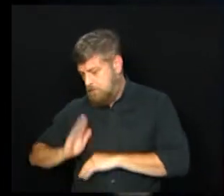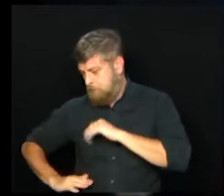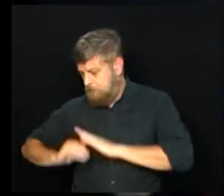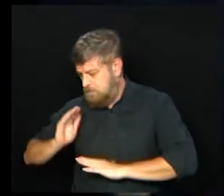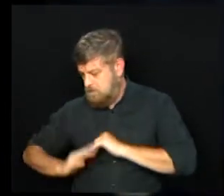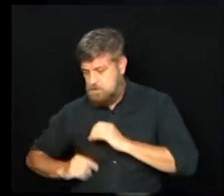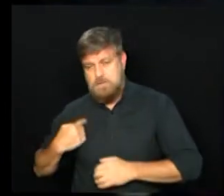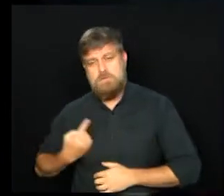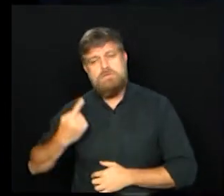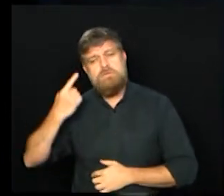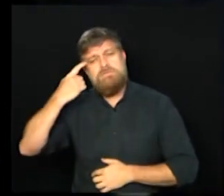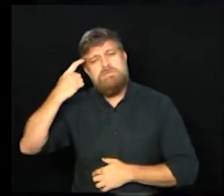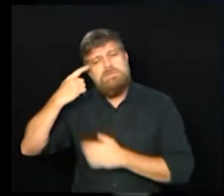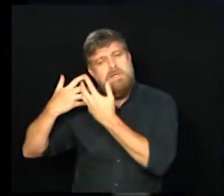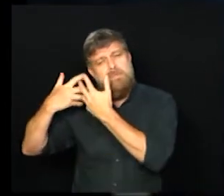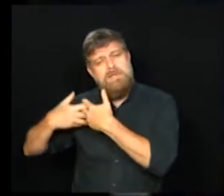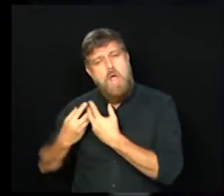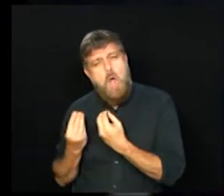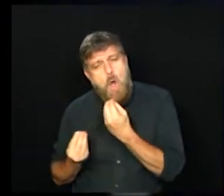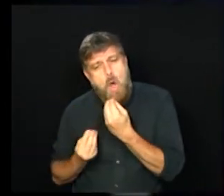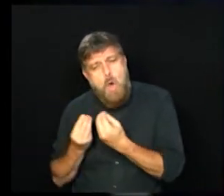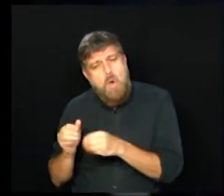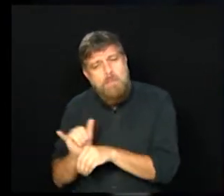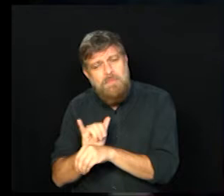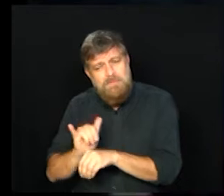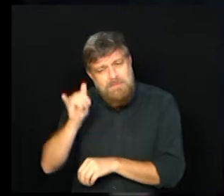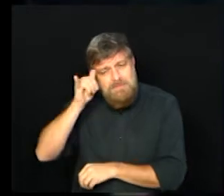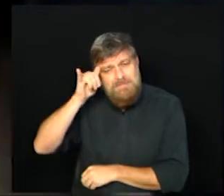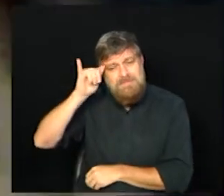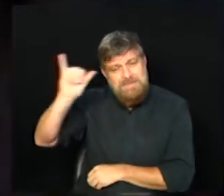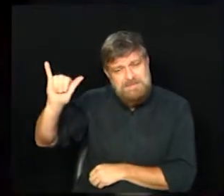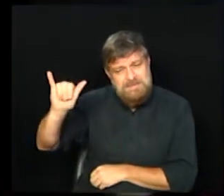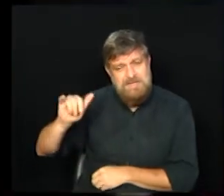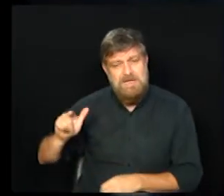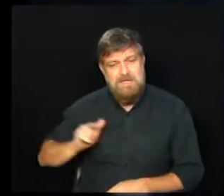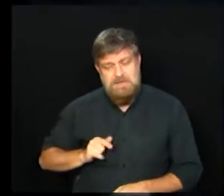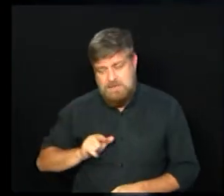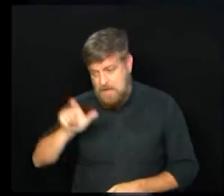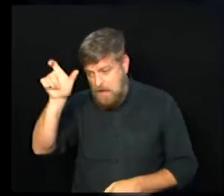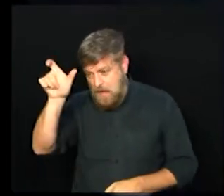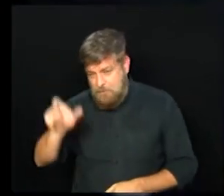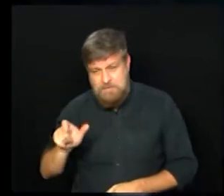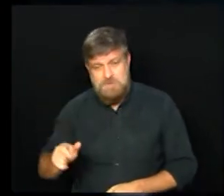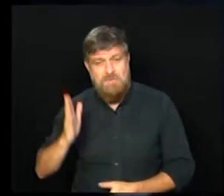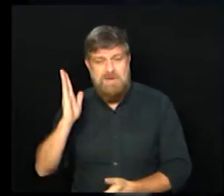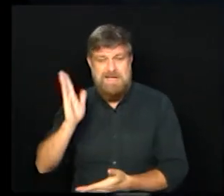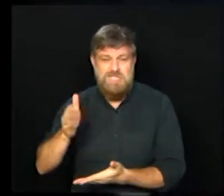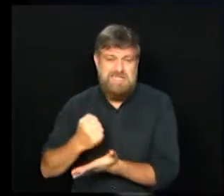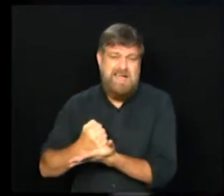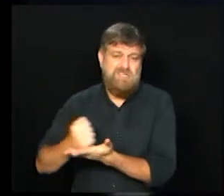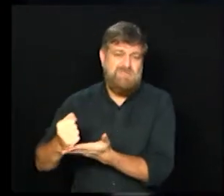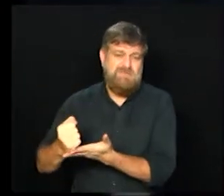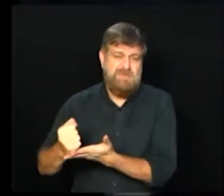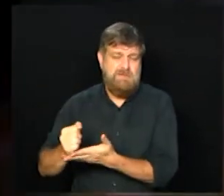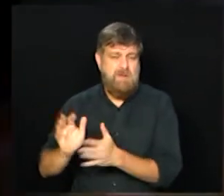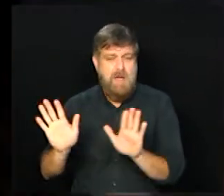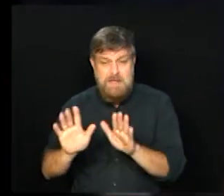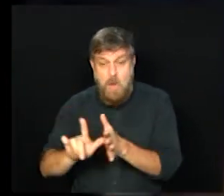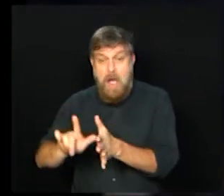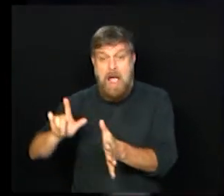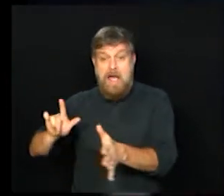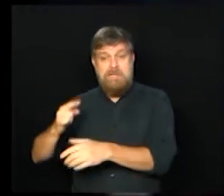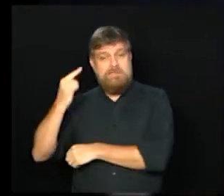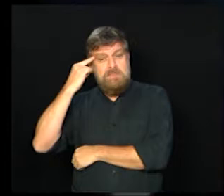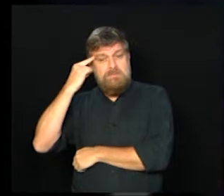precisa pensar na prevenção. Nós pensamos muito na atuação da situação em si, quando já aconteceu, e a gente esquece um pouquinho